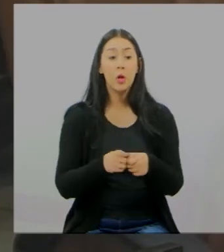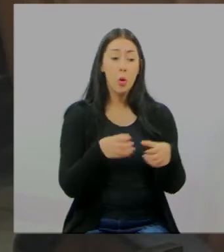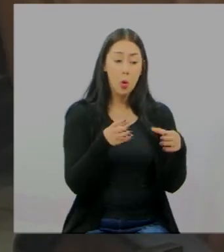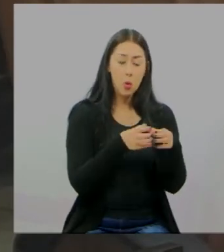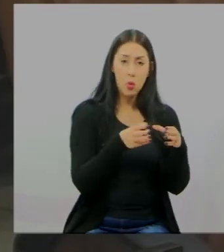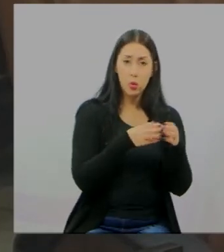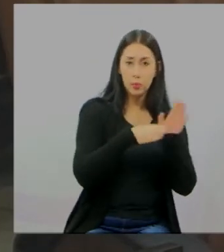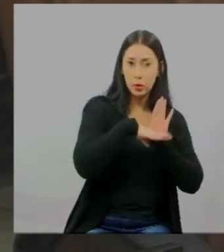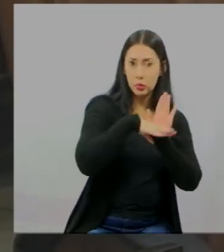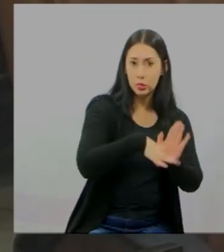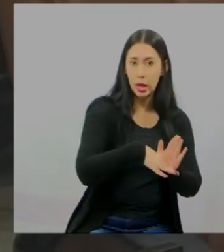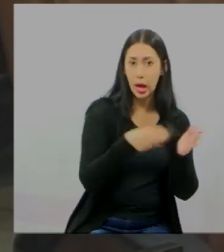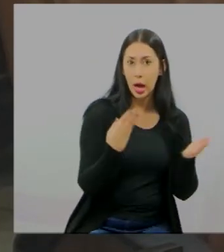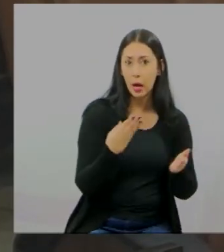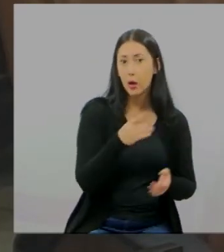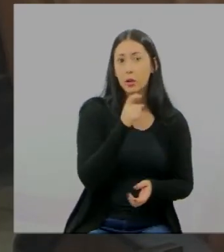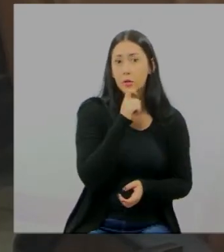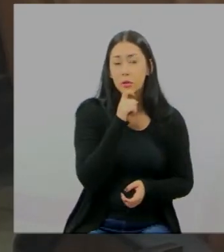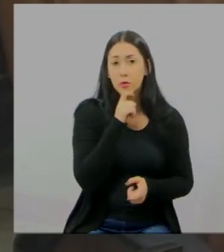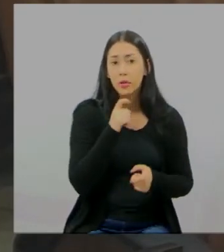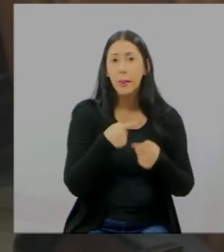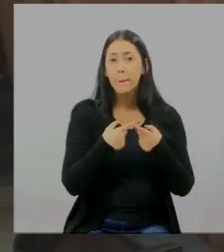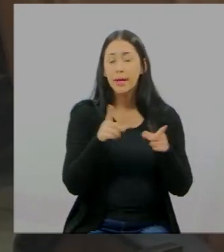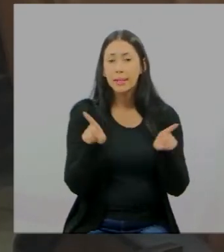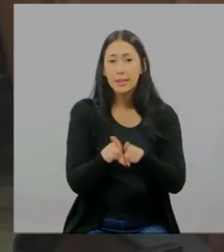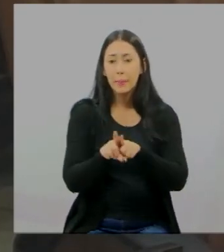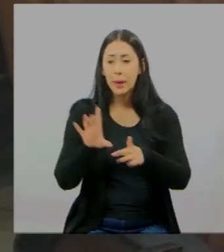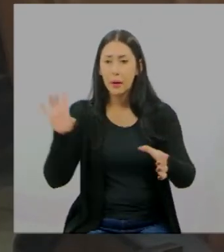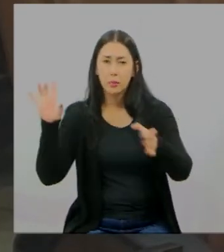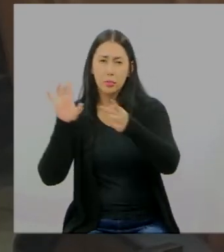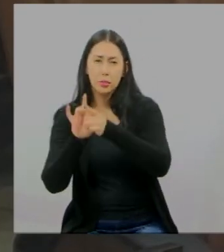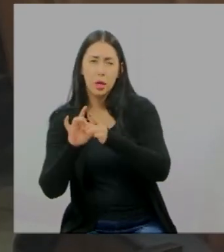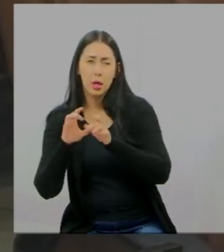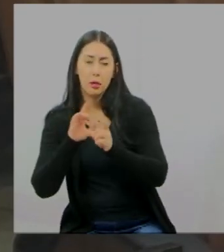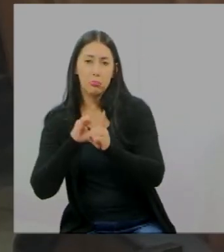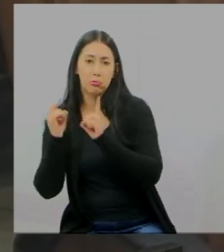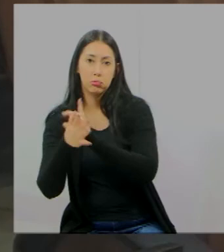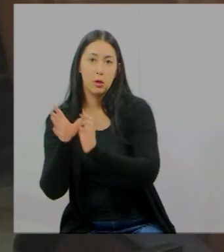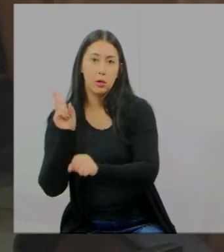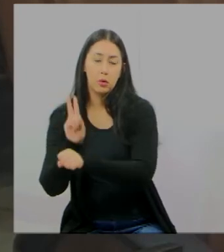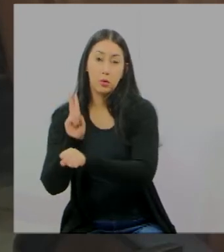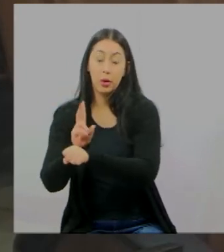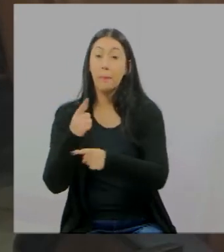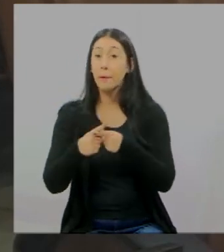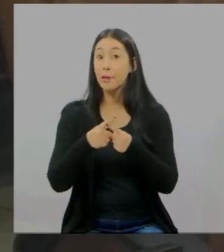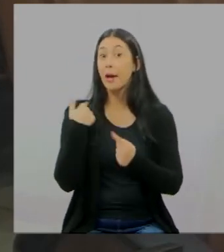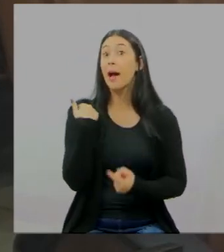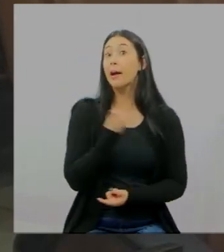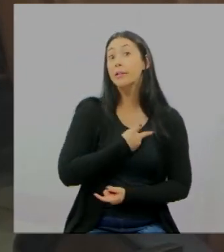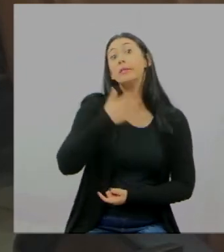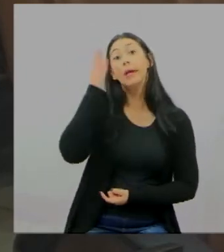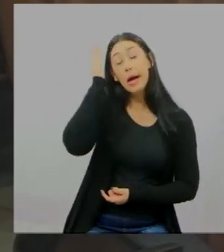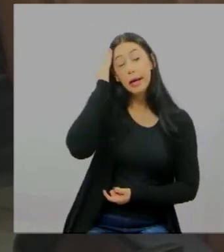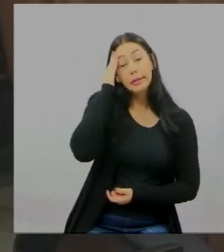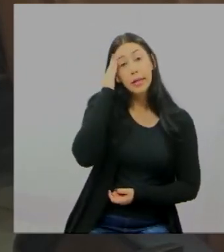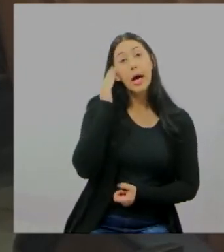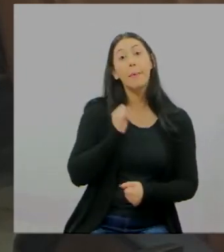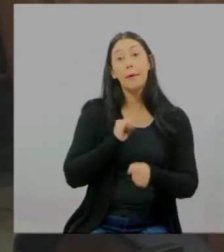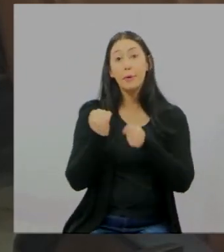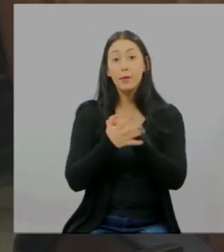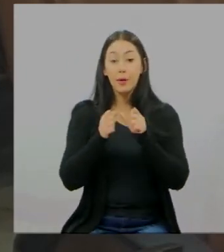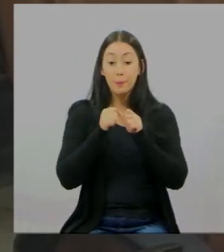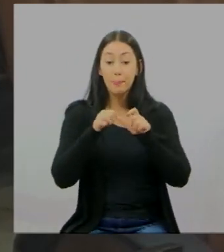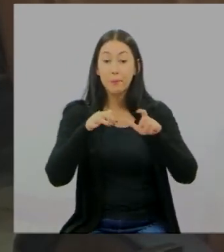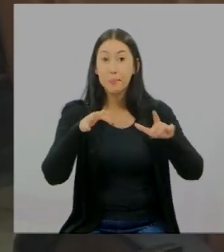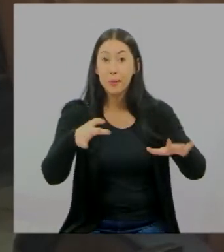mas também consolidar o consultório de rua. Porque a gente sabe que a epidemia aumenta o número de infectados do